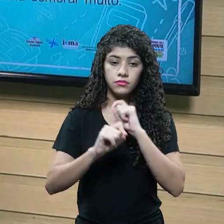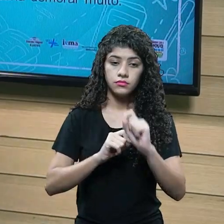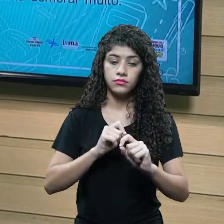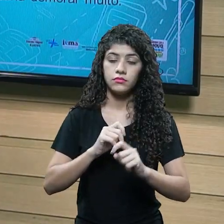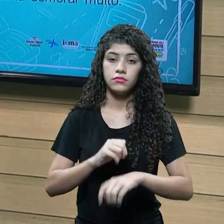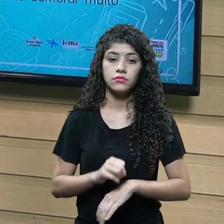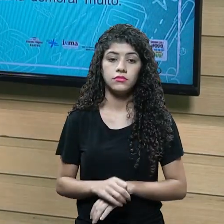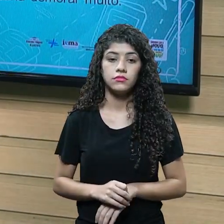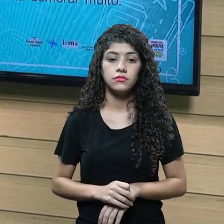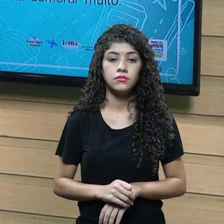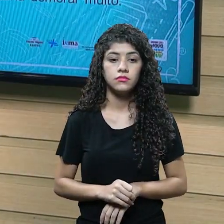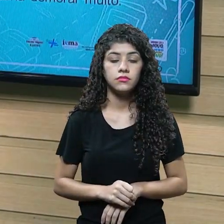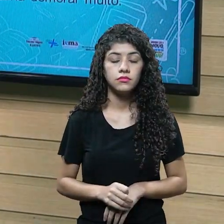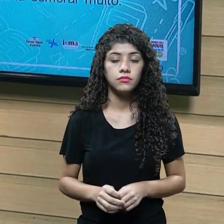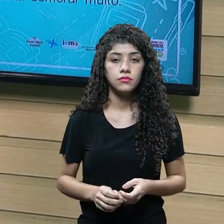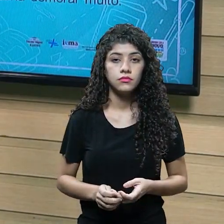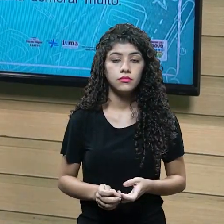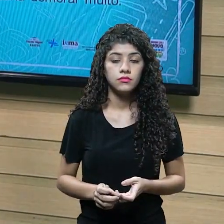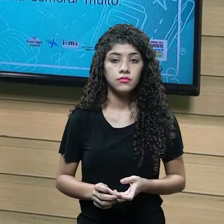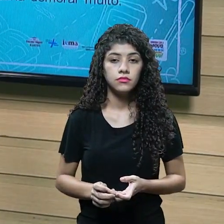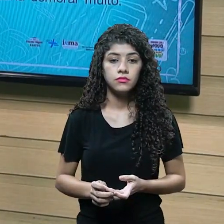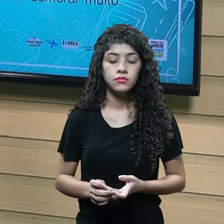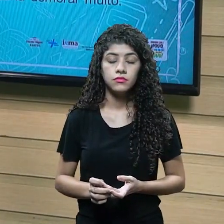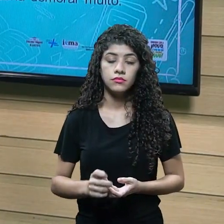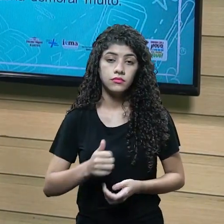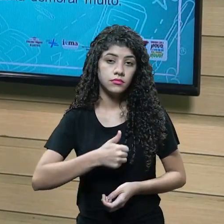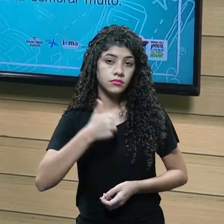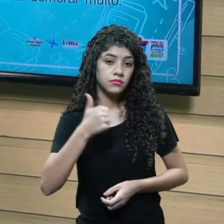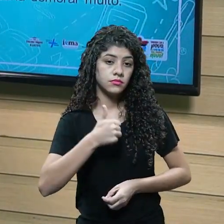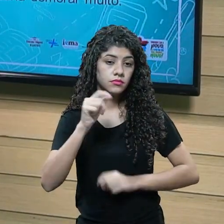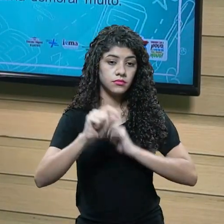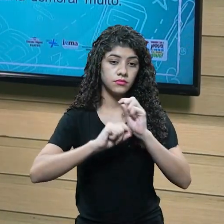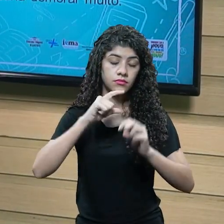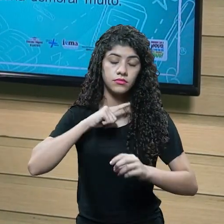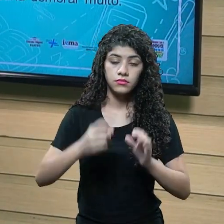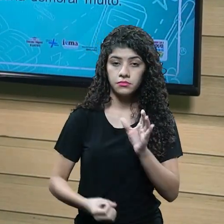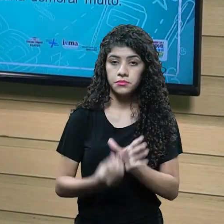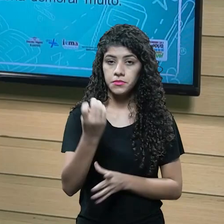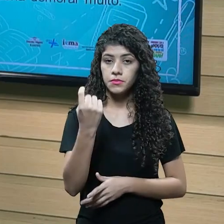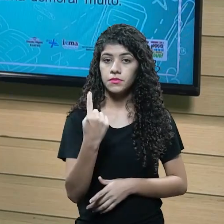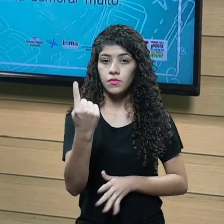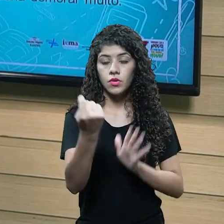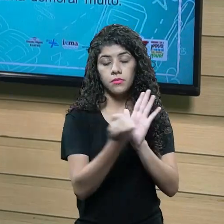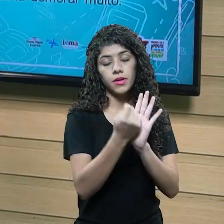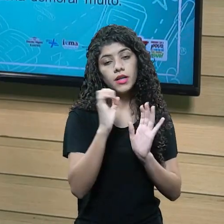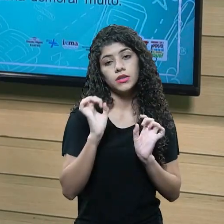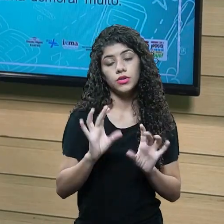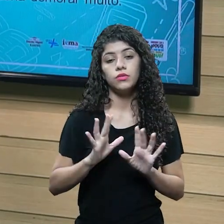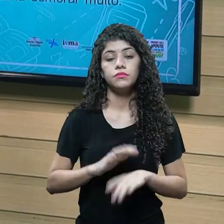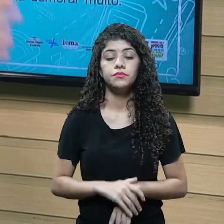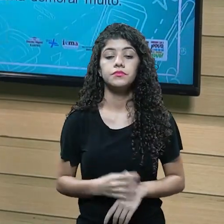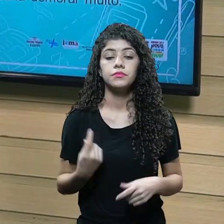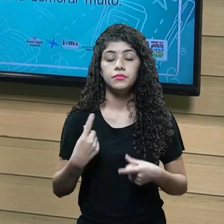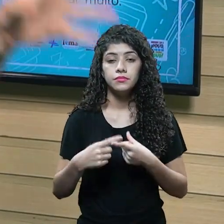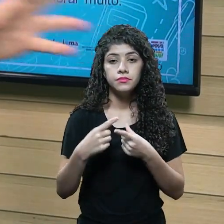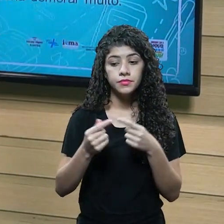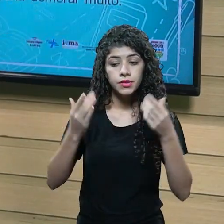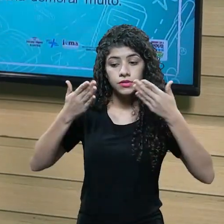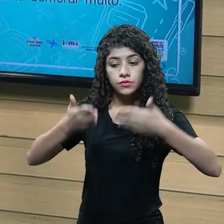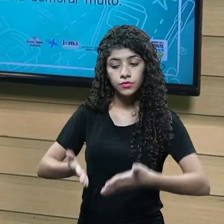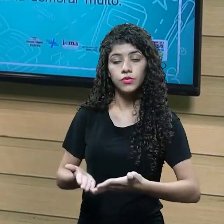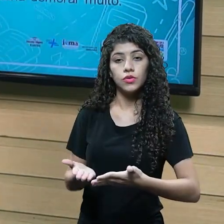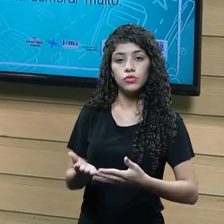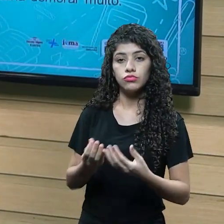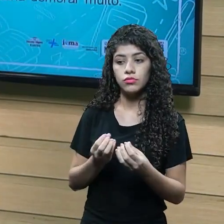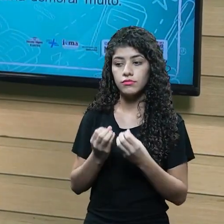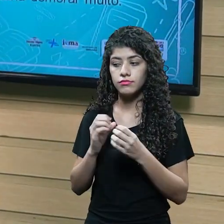caso o varejista adquira direto da indústria, primeiro, a indústria ela vai produzir uma única marca daquele determinado produto. Por quê? Porque o foco dela é revender aquela marca em